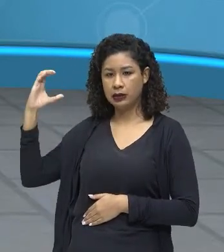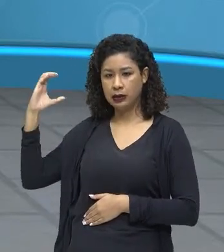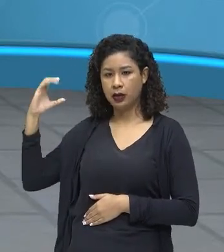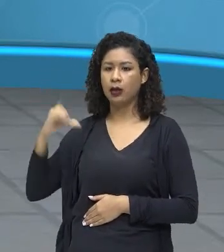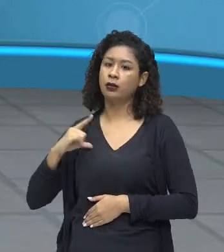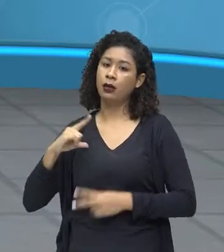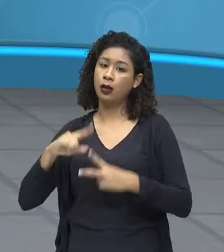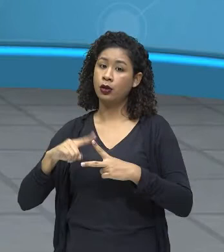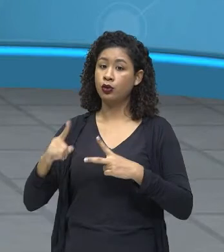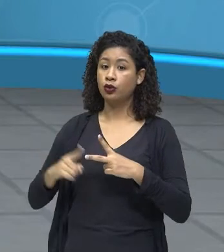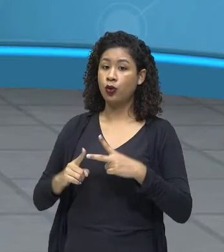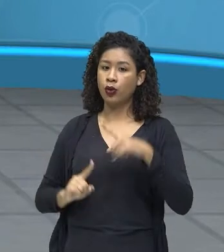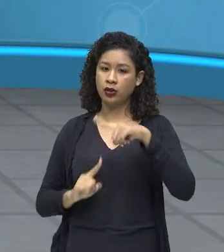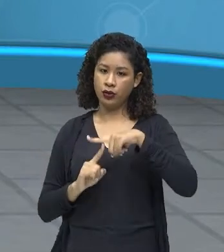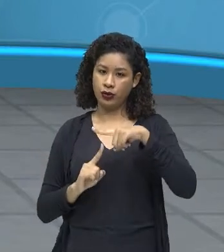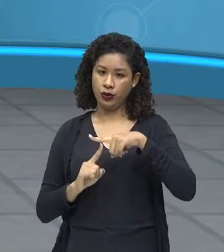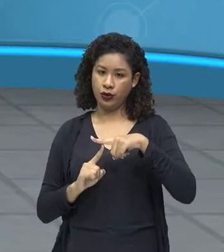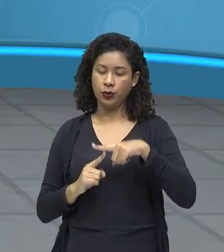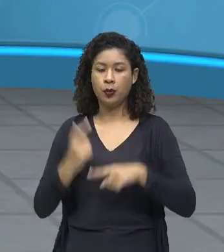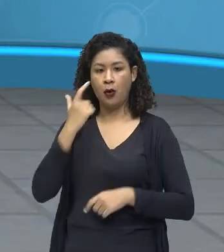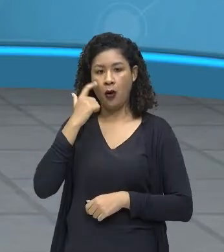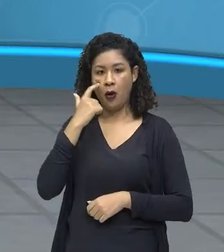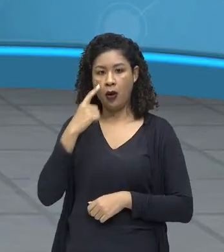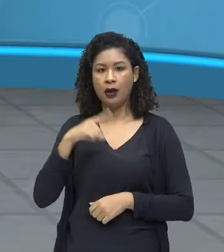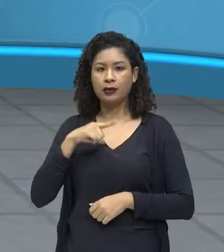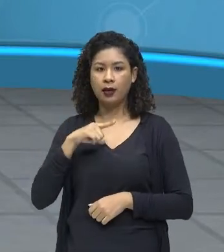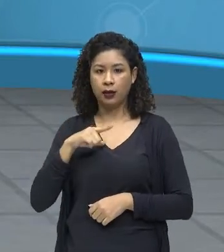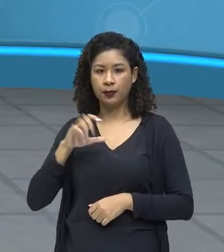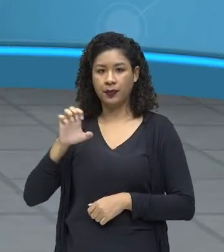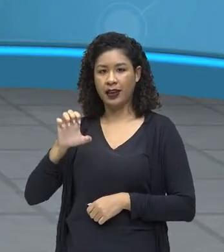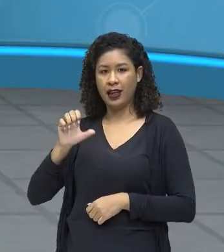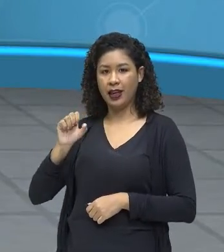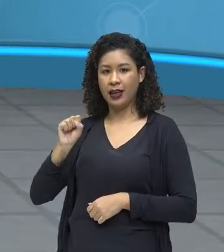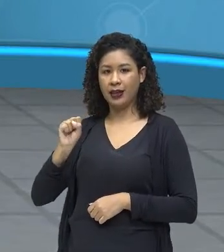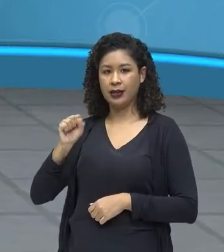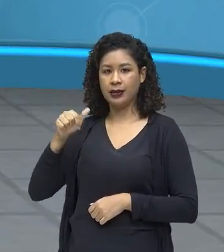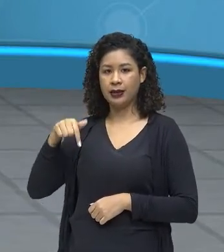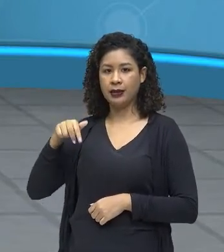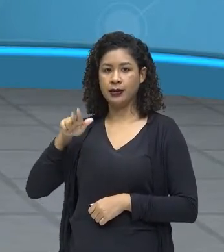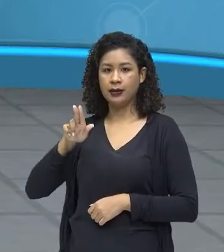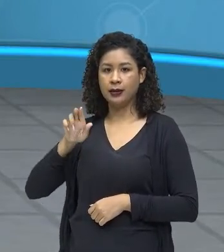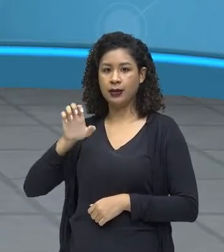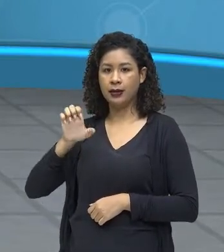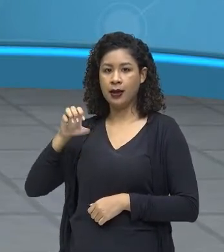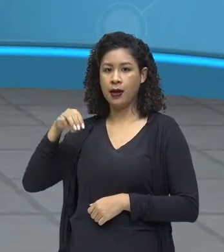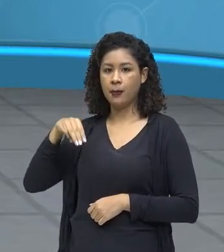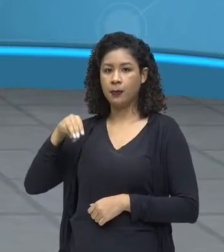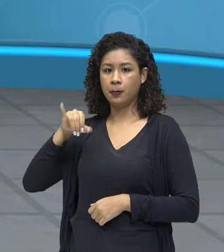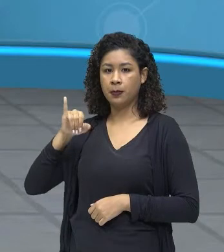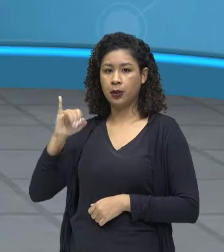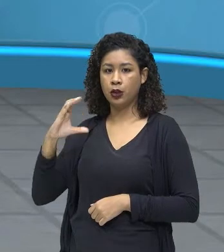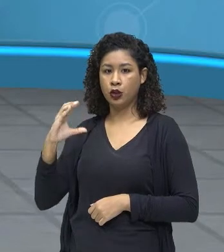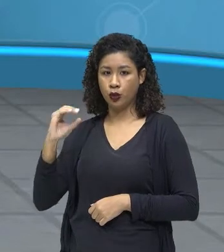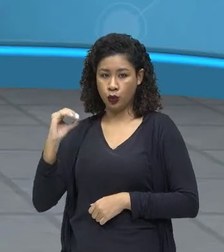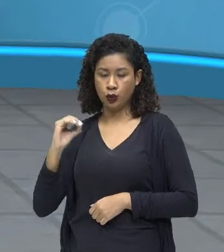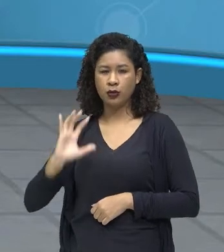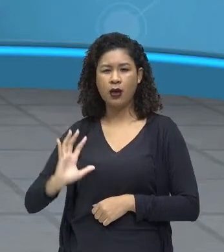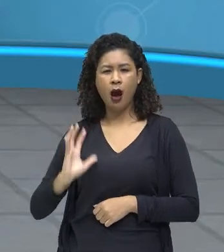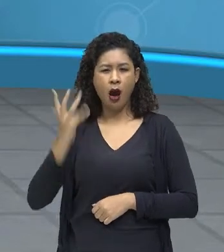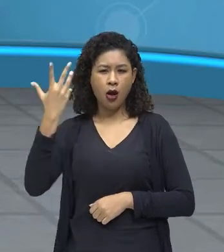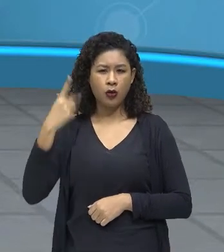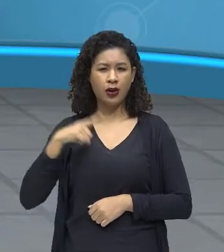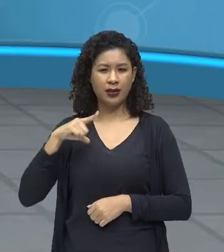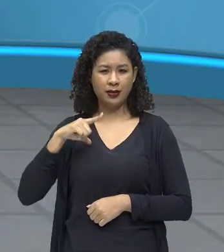vascular cerebral. O isquêmico, que acontece aqui, ó, quando ocorre um rompimento, na verdade acontece